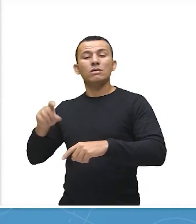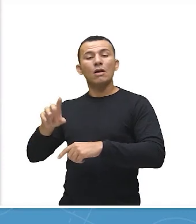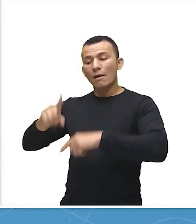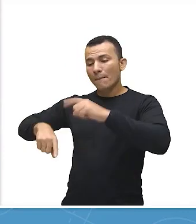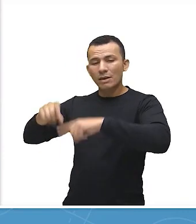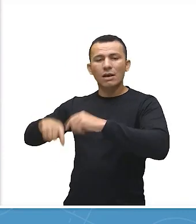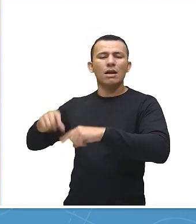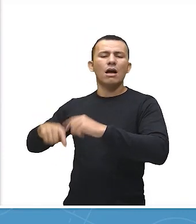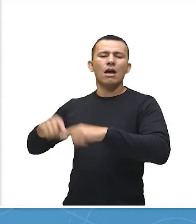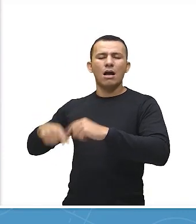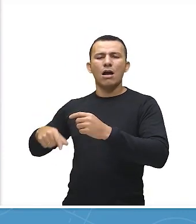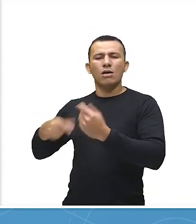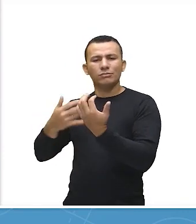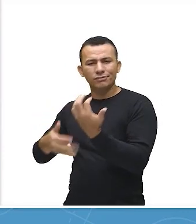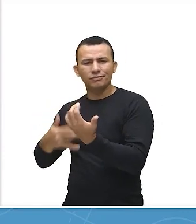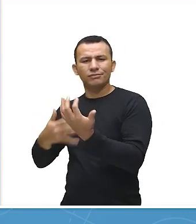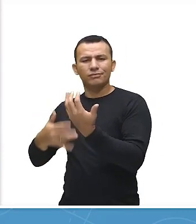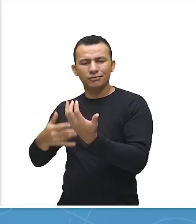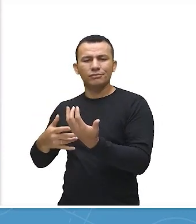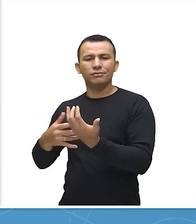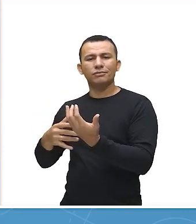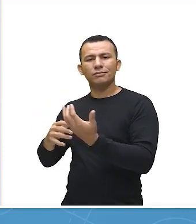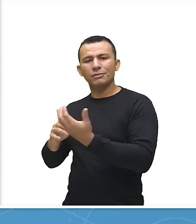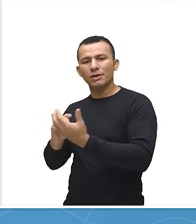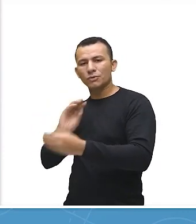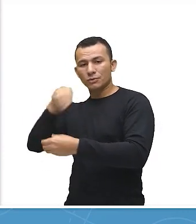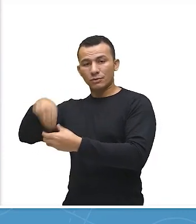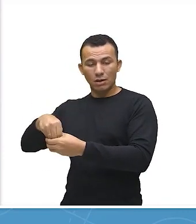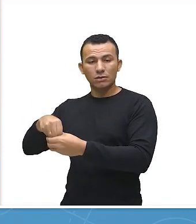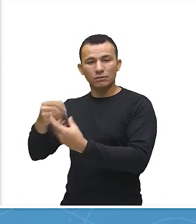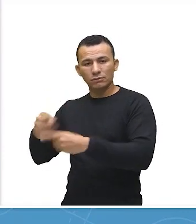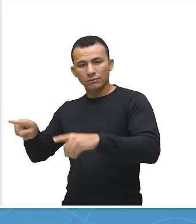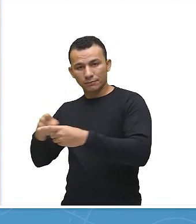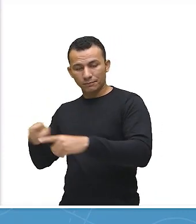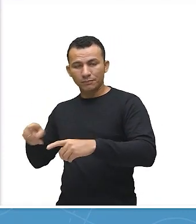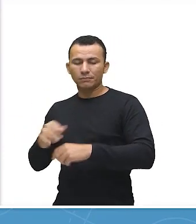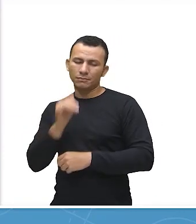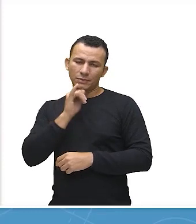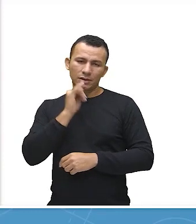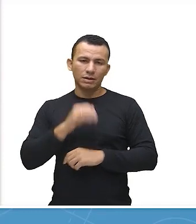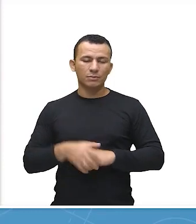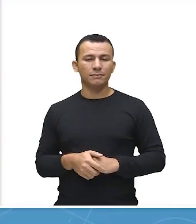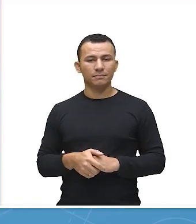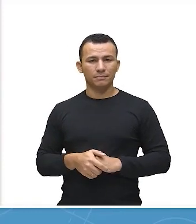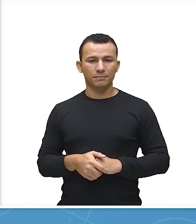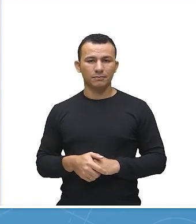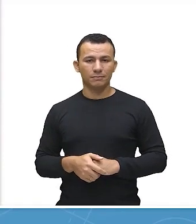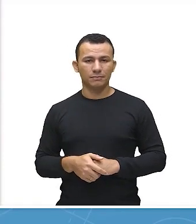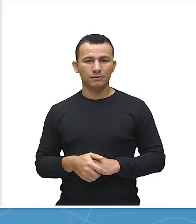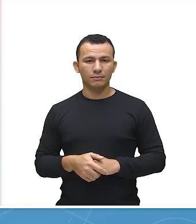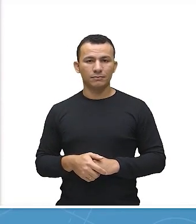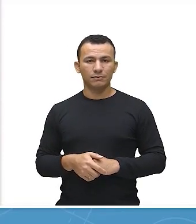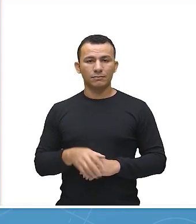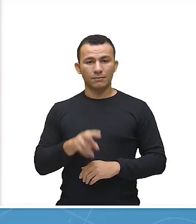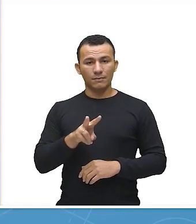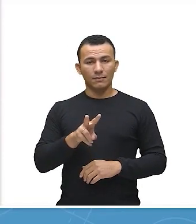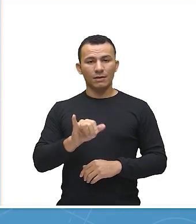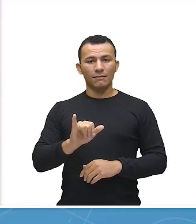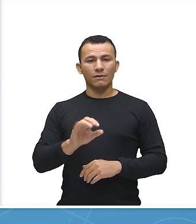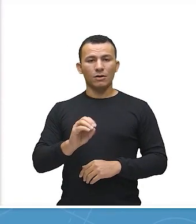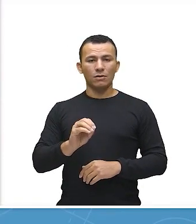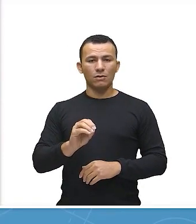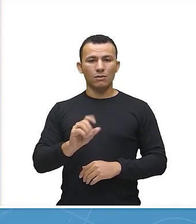para um conteúdo religioso. Então, a gente pode gostar de música erudita, mas